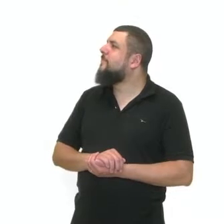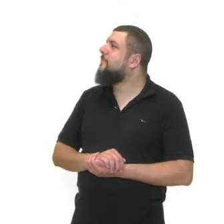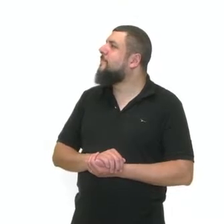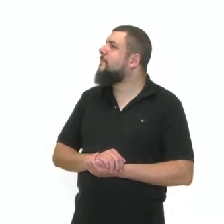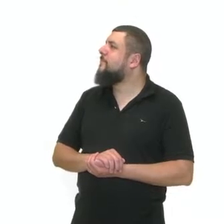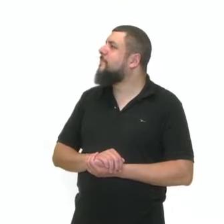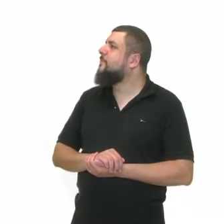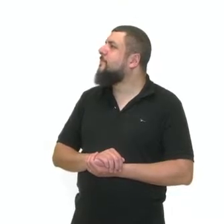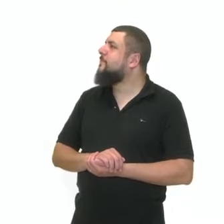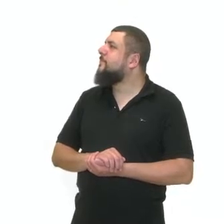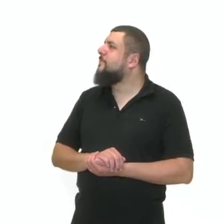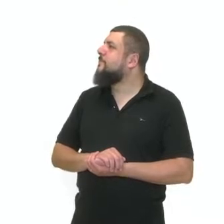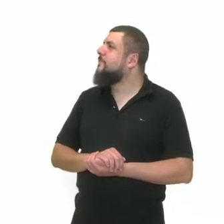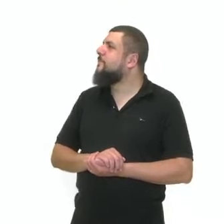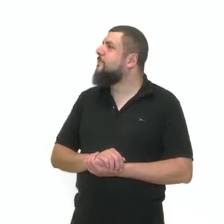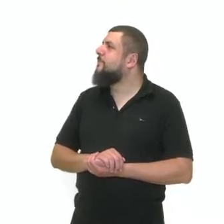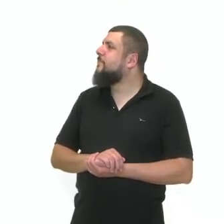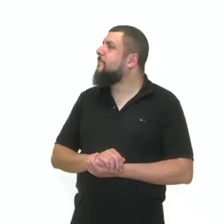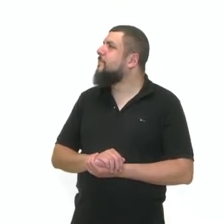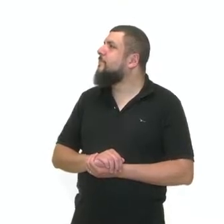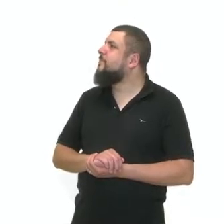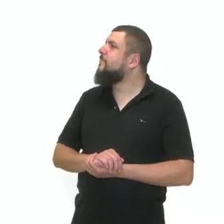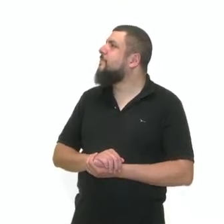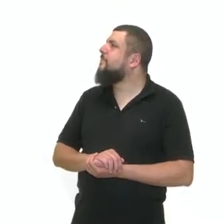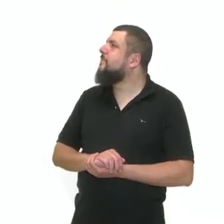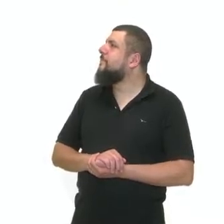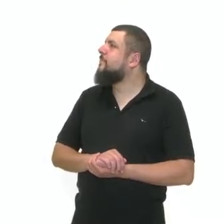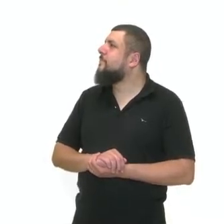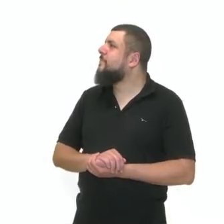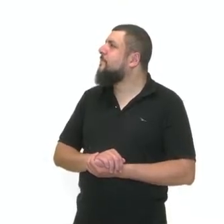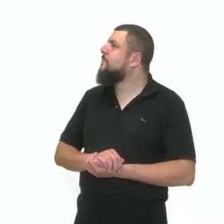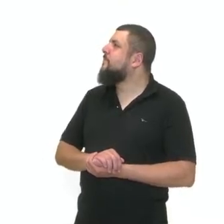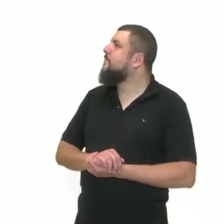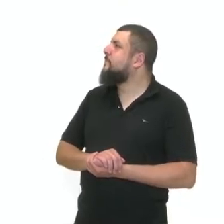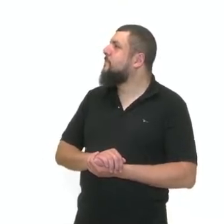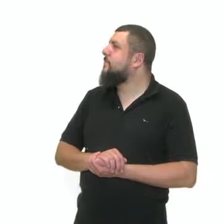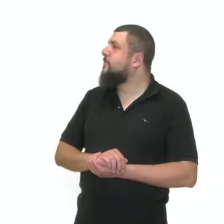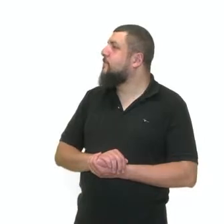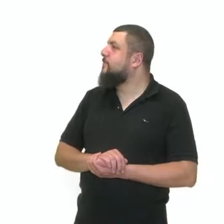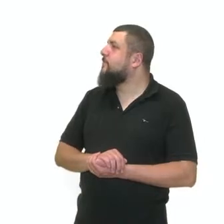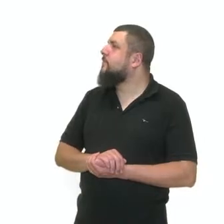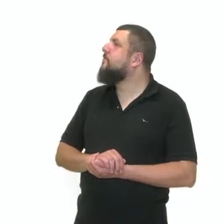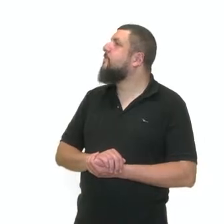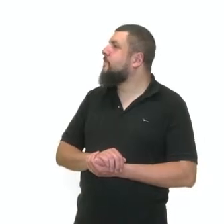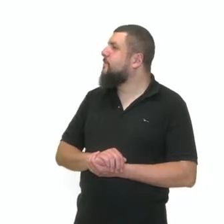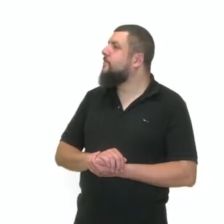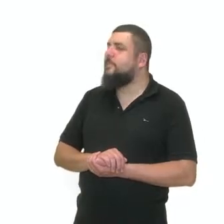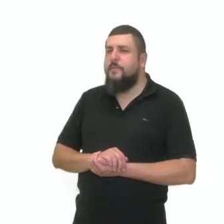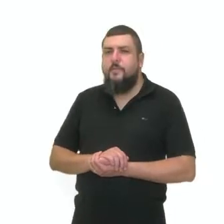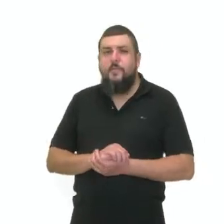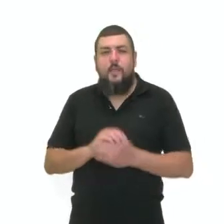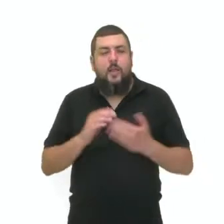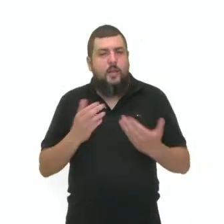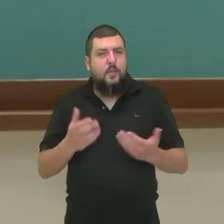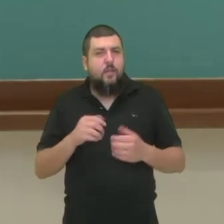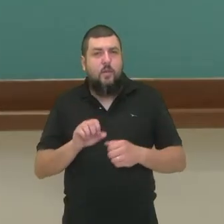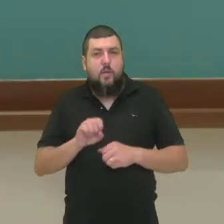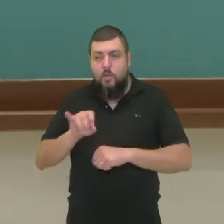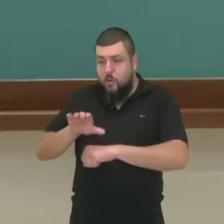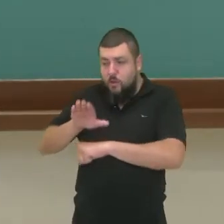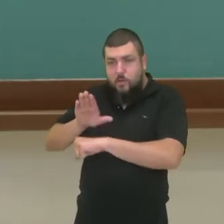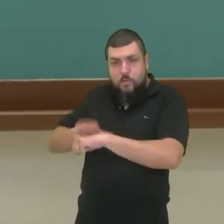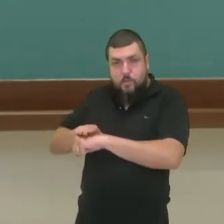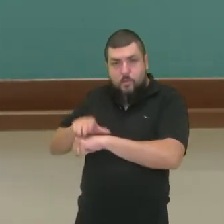de cirandeiros, sejam eles dançarinos, músicos ou compositores. Seja aquele que criou